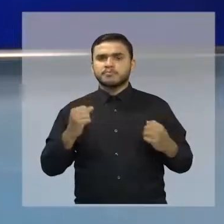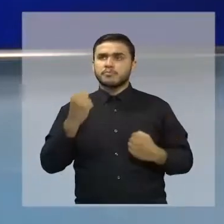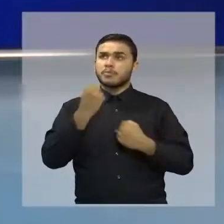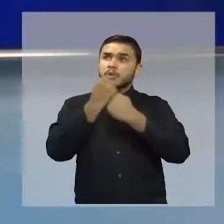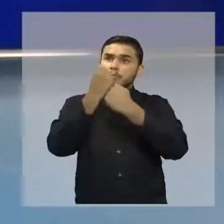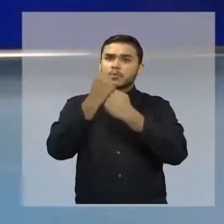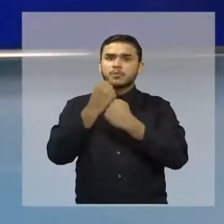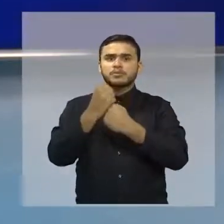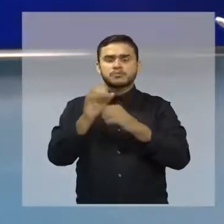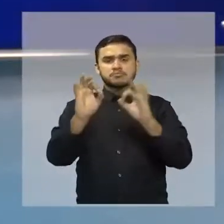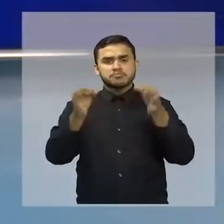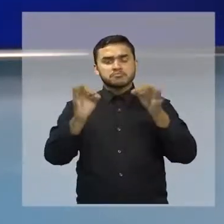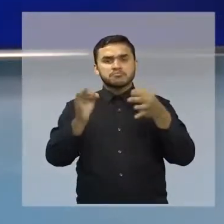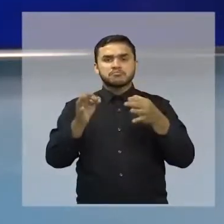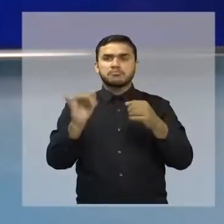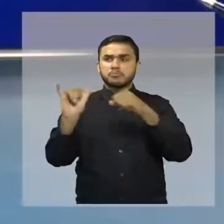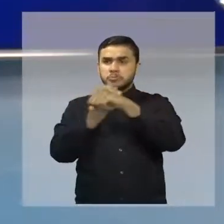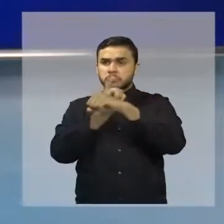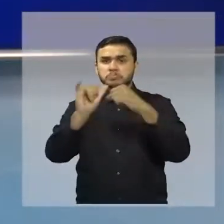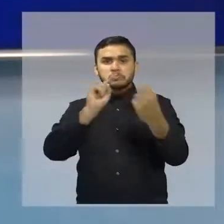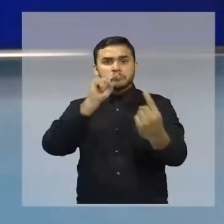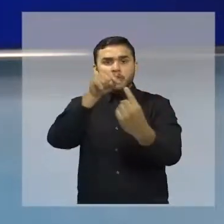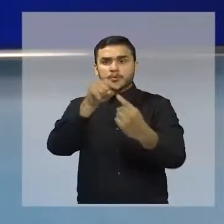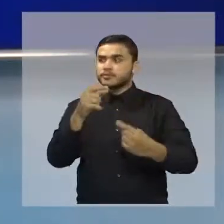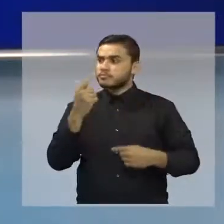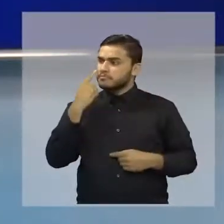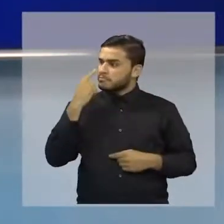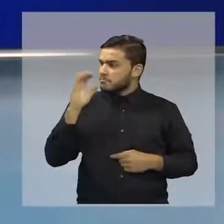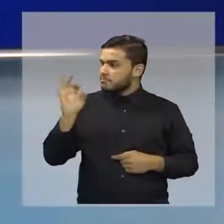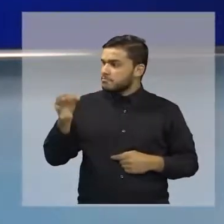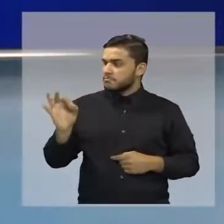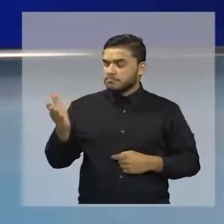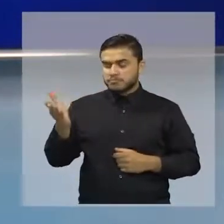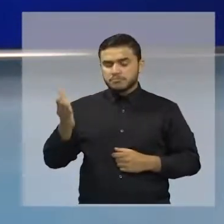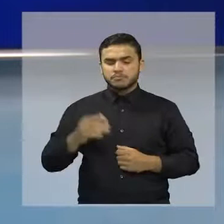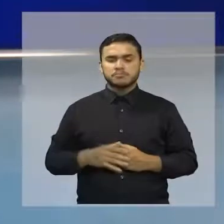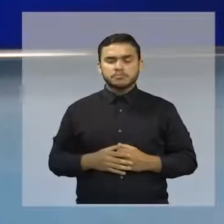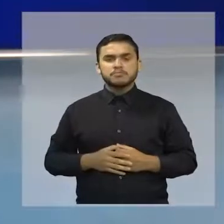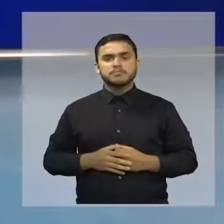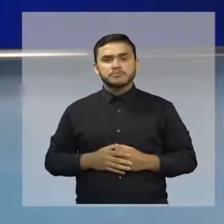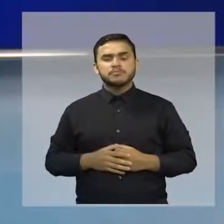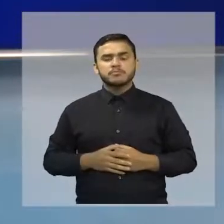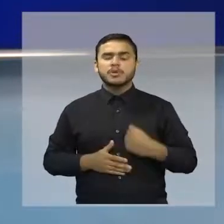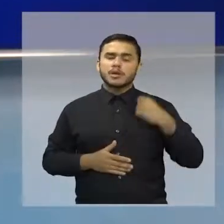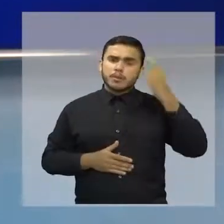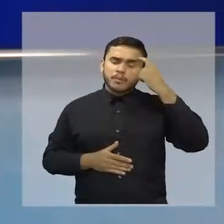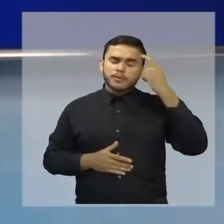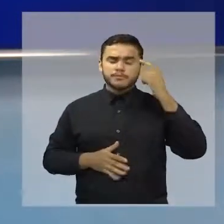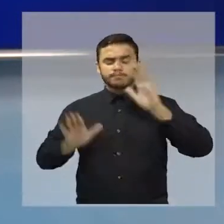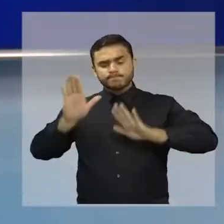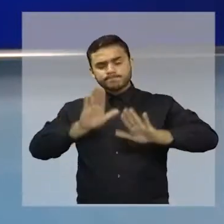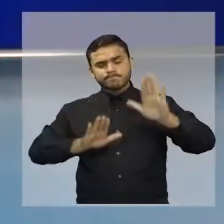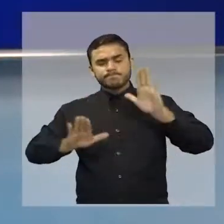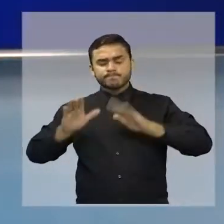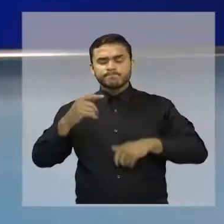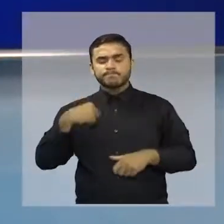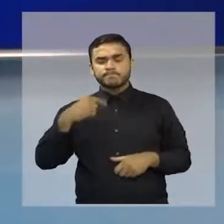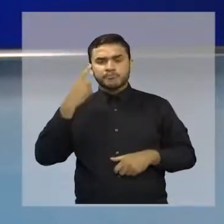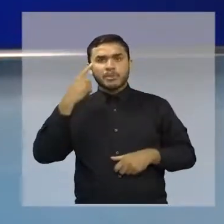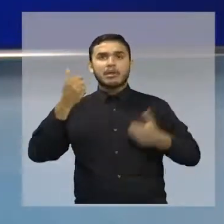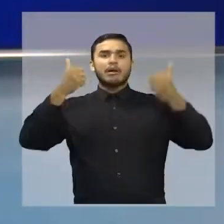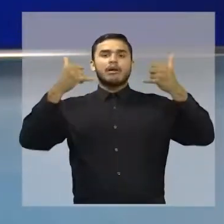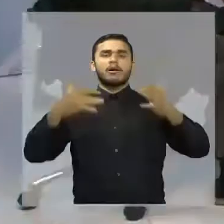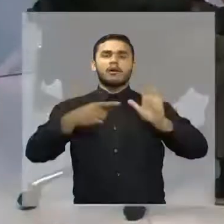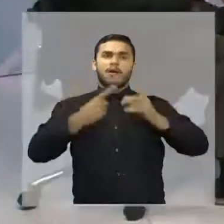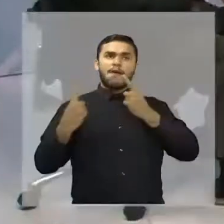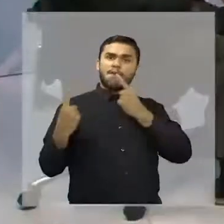compreendem, apoiam e defendem essas medidas do governo. E eu tenho sempre um cuidado em colocar isso de uma forma que não pareça que se